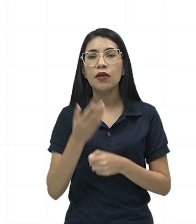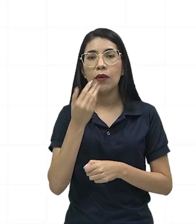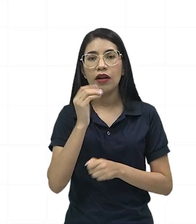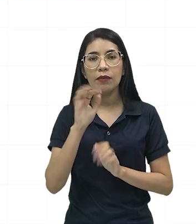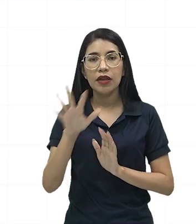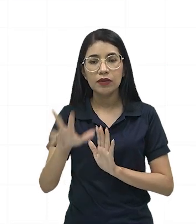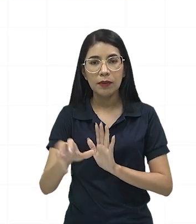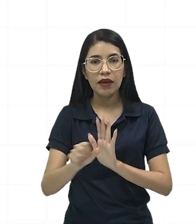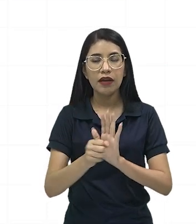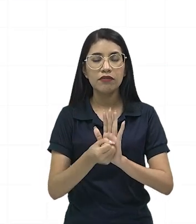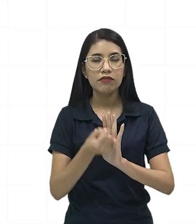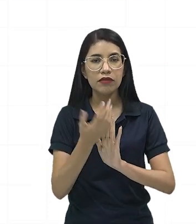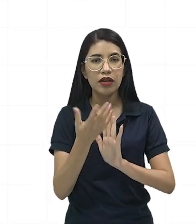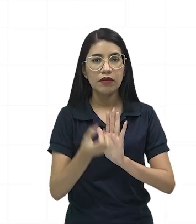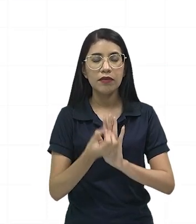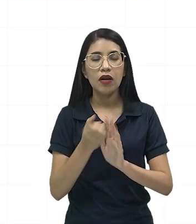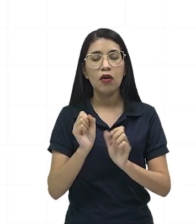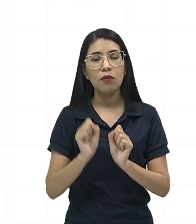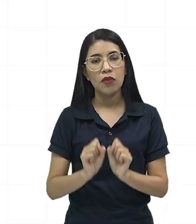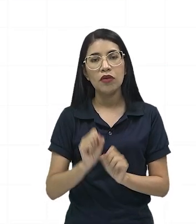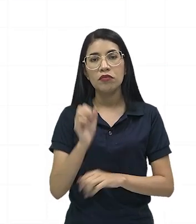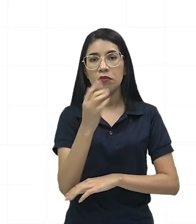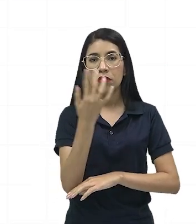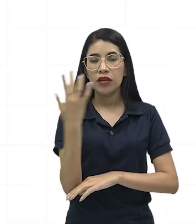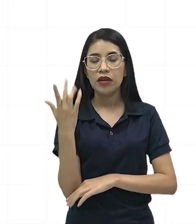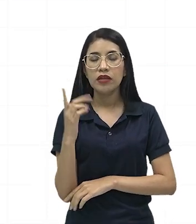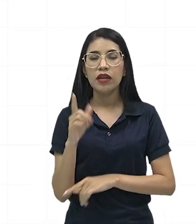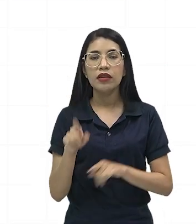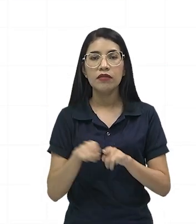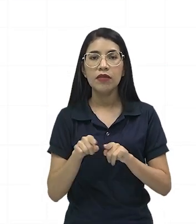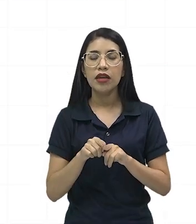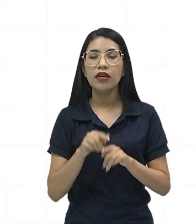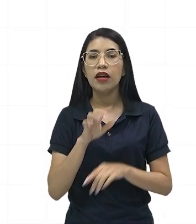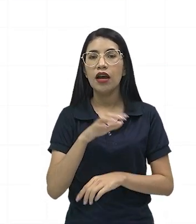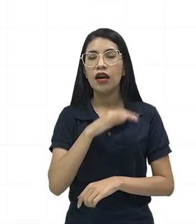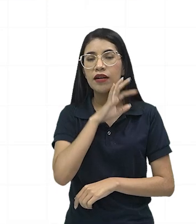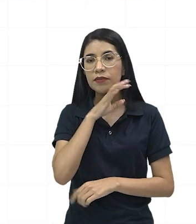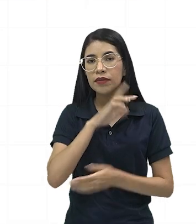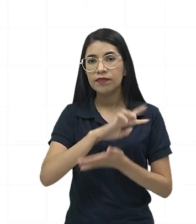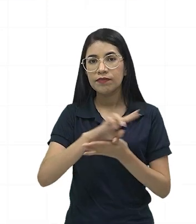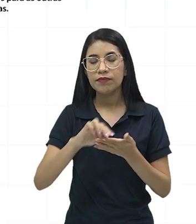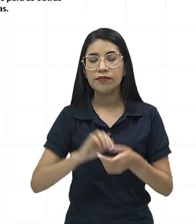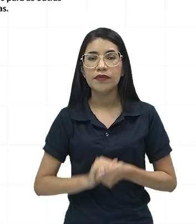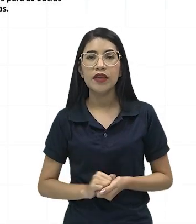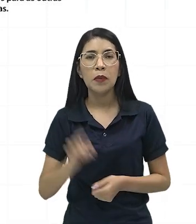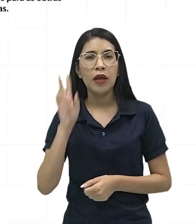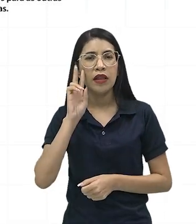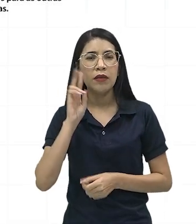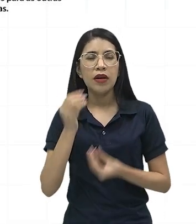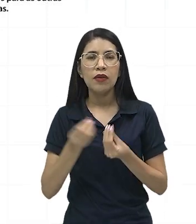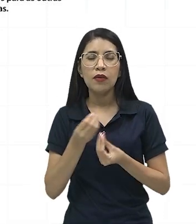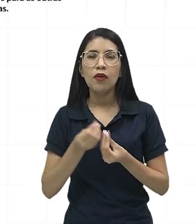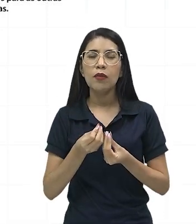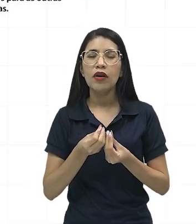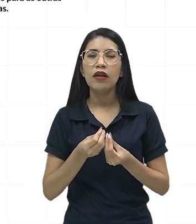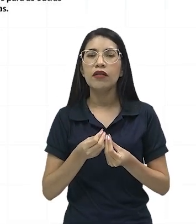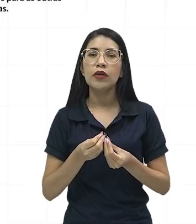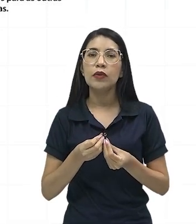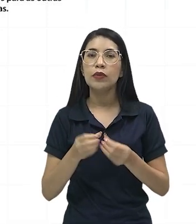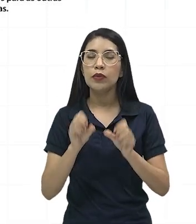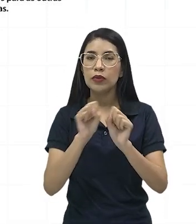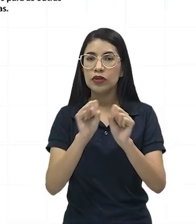outros organismos, podem ser plantas ou outros animais. E para a gente relembrar aí a anatomia dos poríferos, né, são